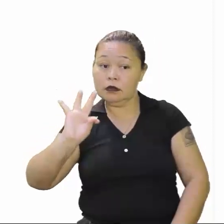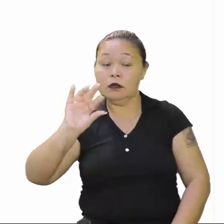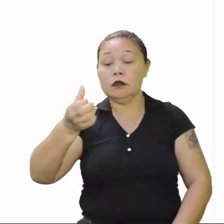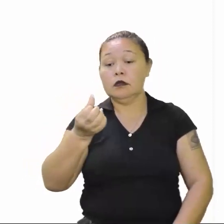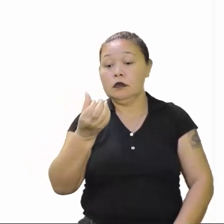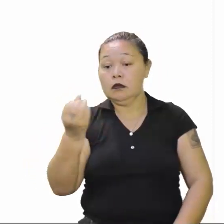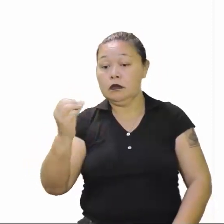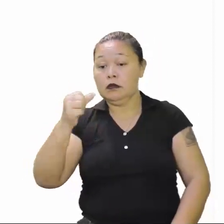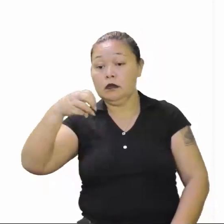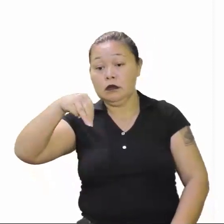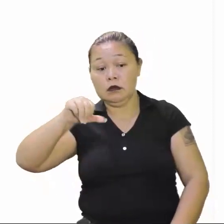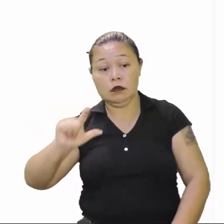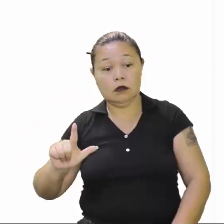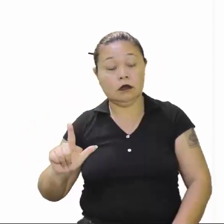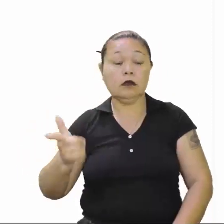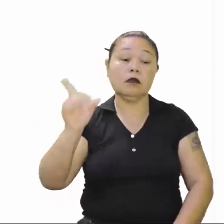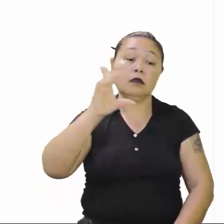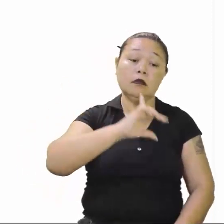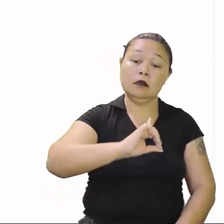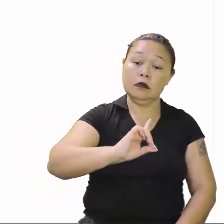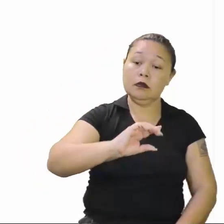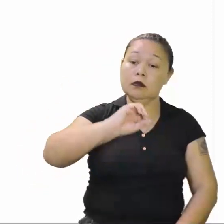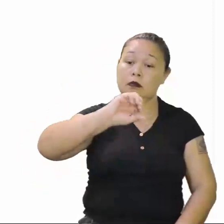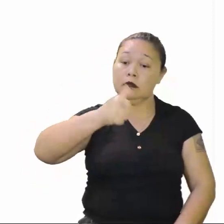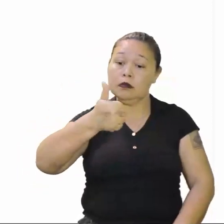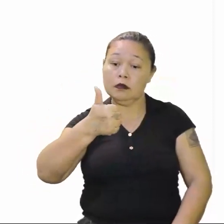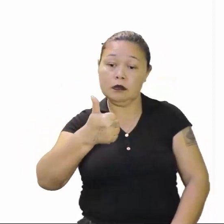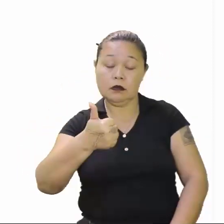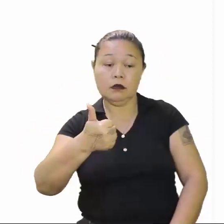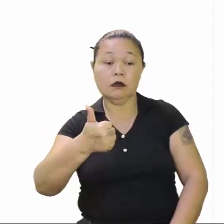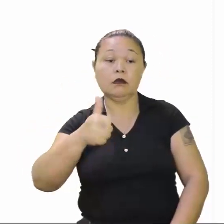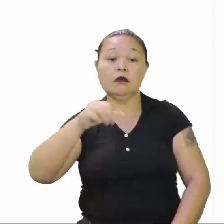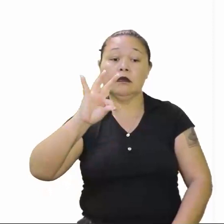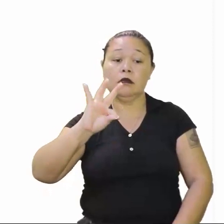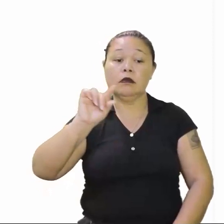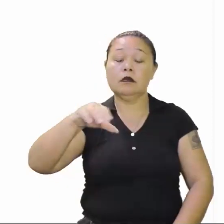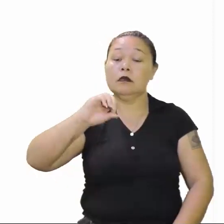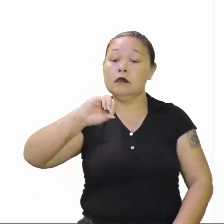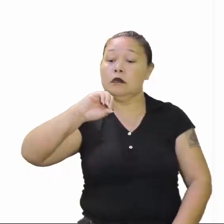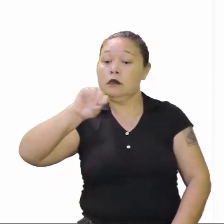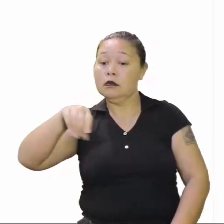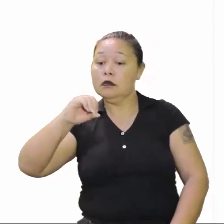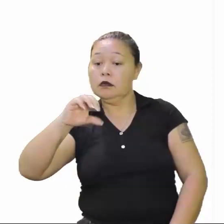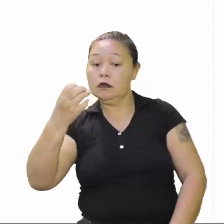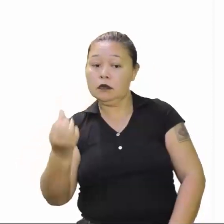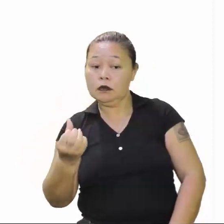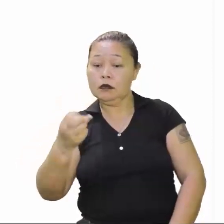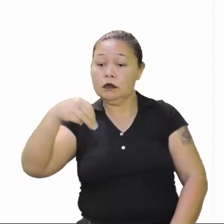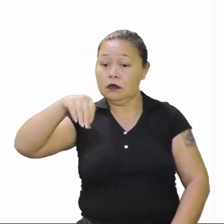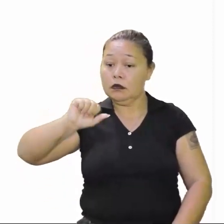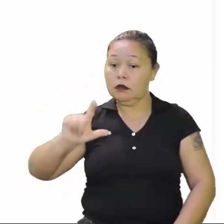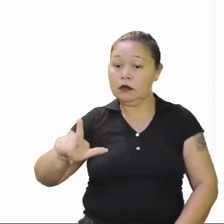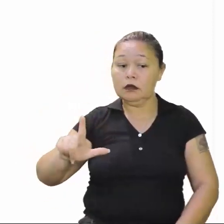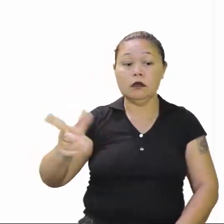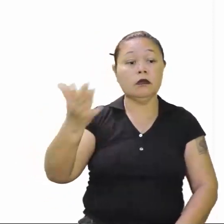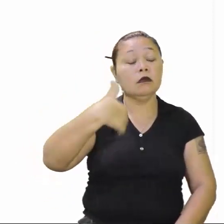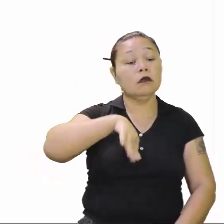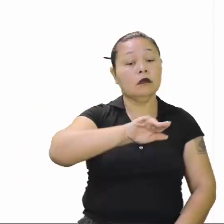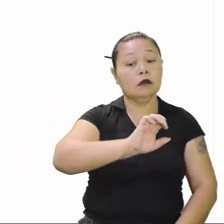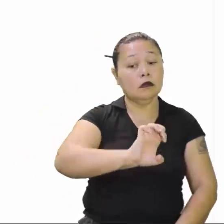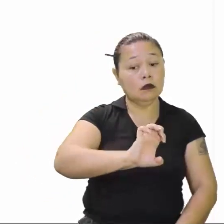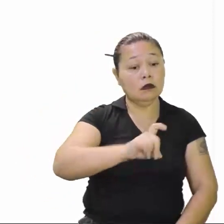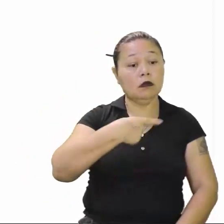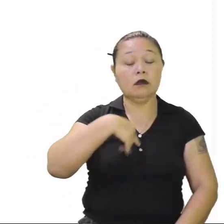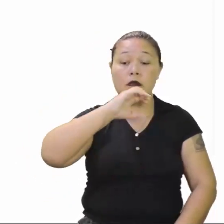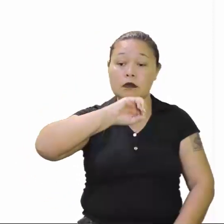toneladas e 600 mililitros? Na letra D, 0,1 tonelada e 0,6 mililitros? Na